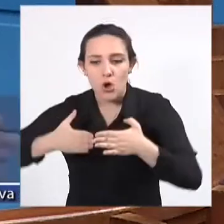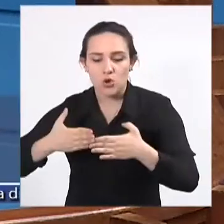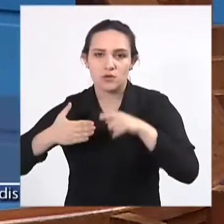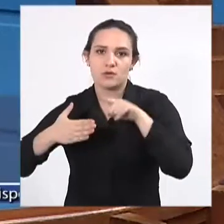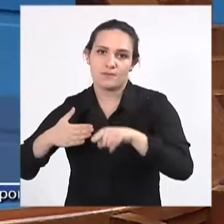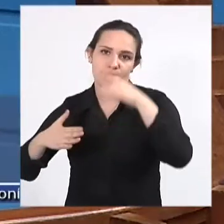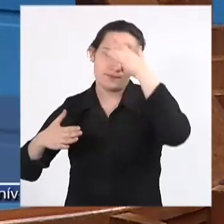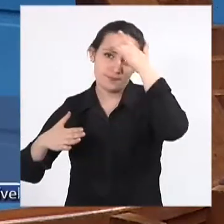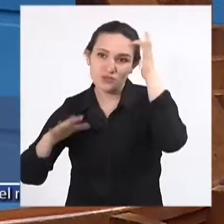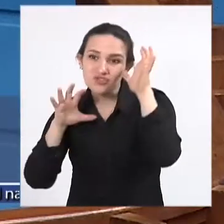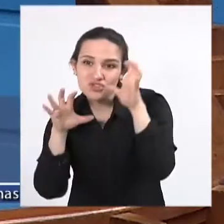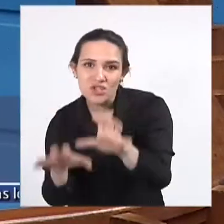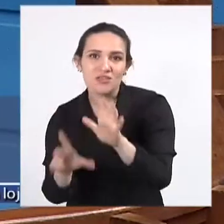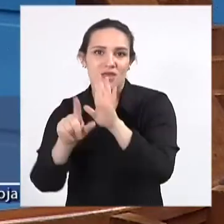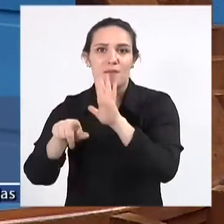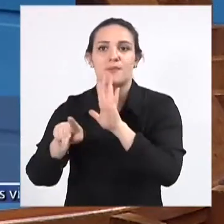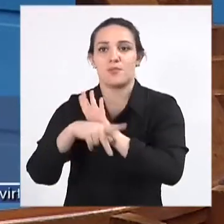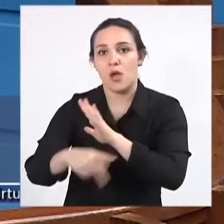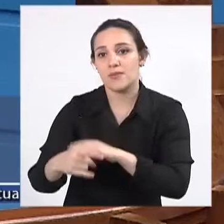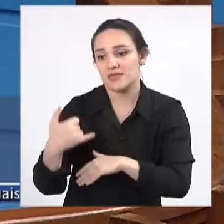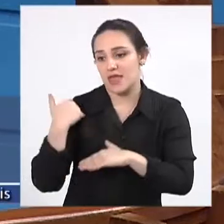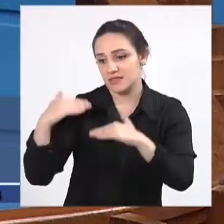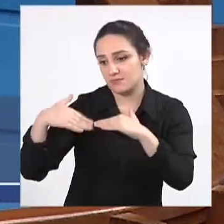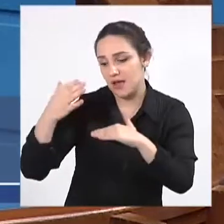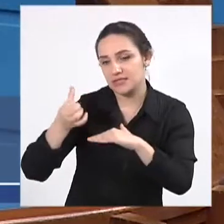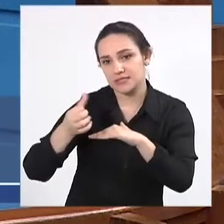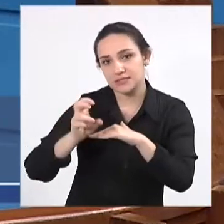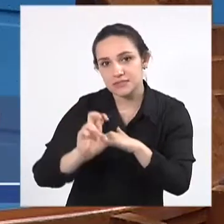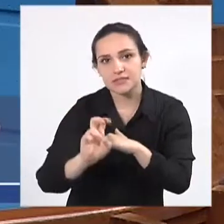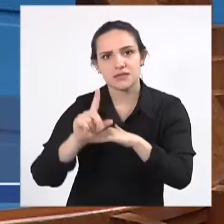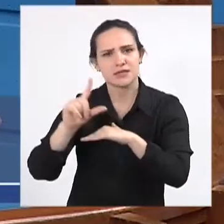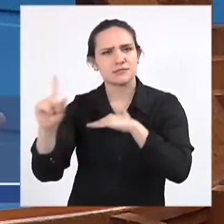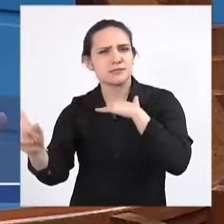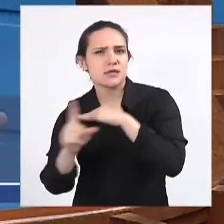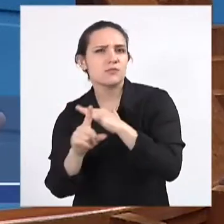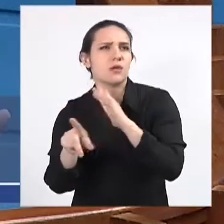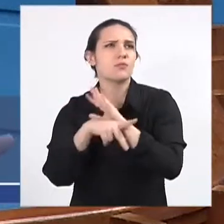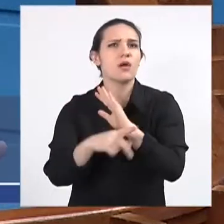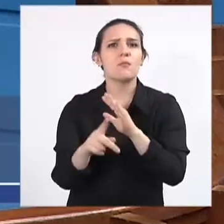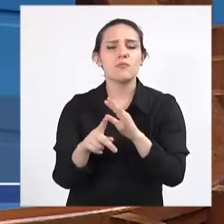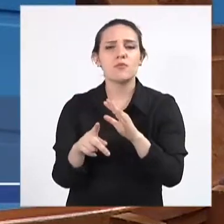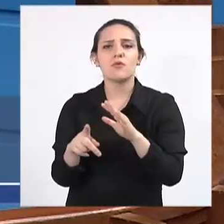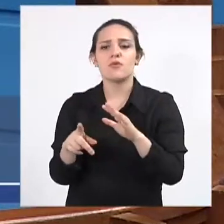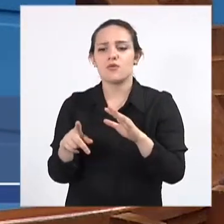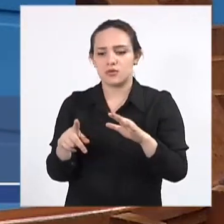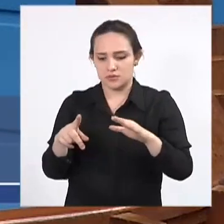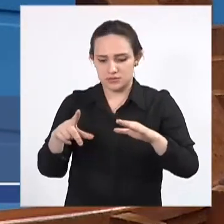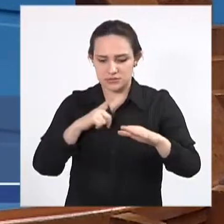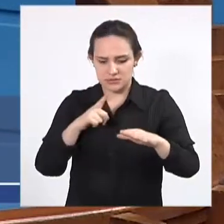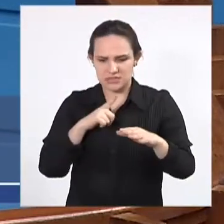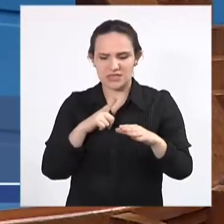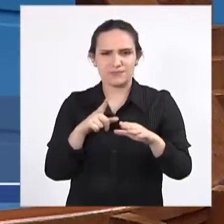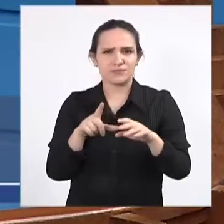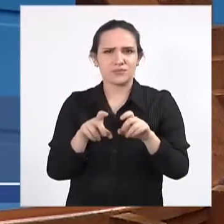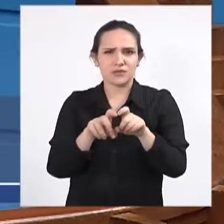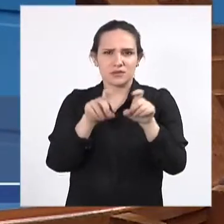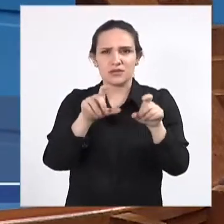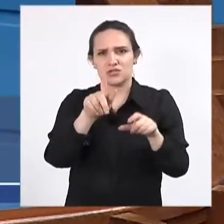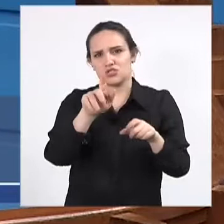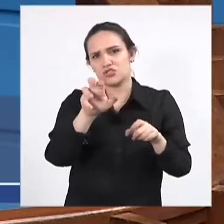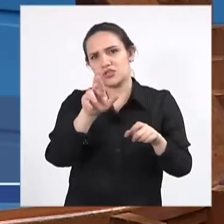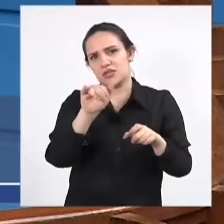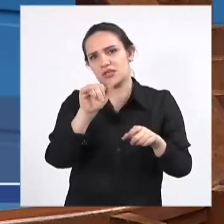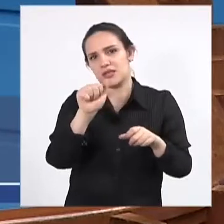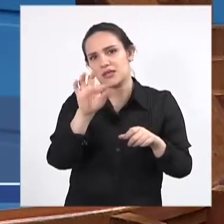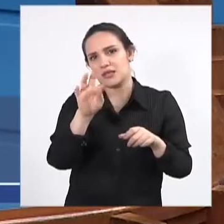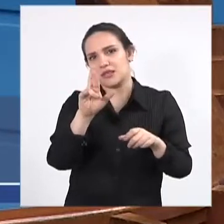atendimento às pessoas acima de 60 anos, com atendimento especializado em geriatria, gerontologia e clínica médica. Precisamos pensar